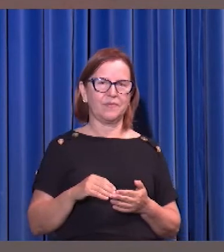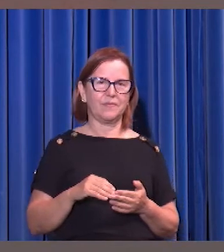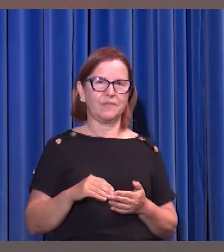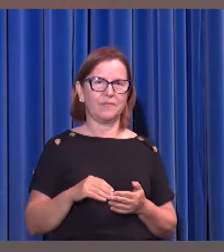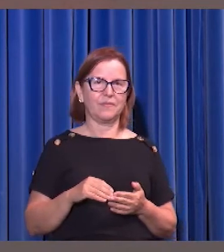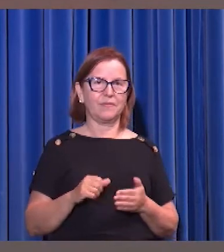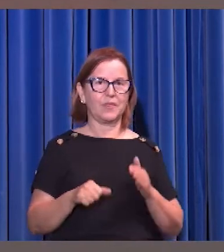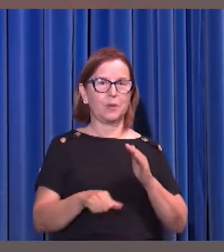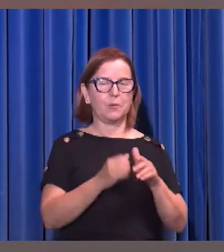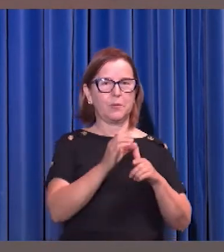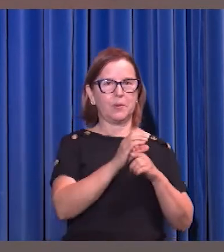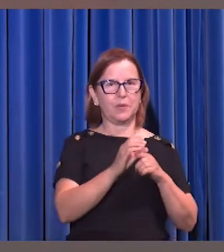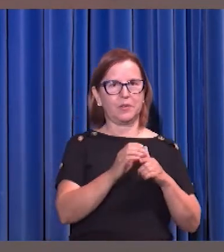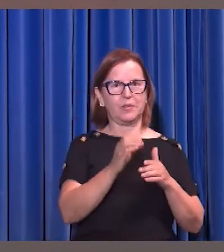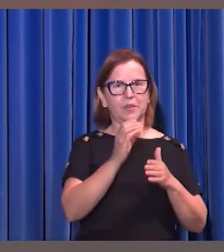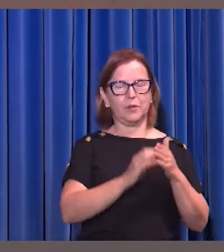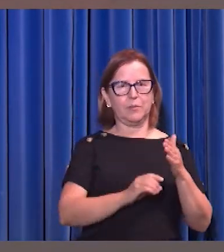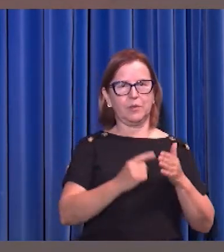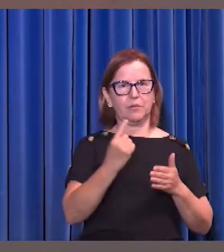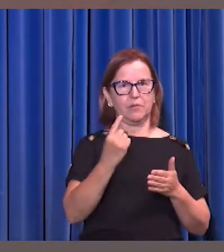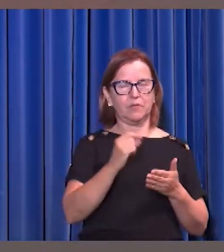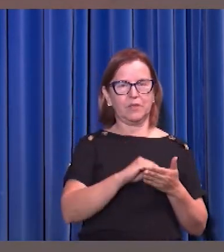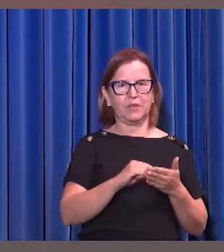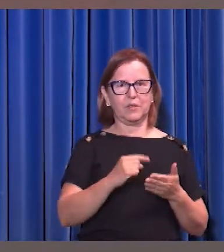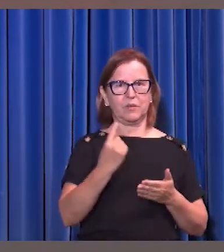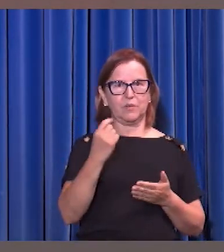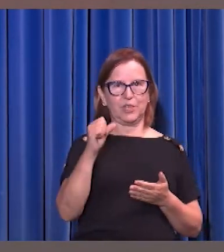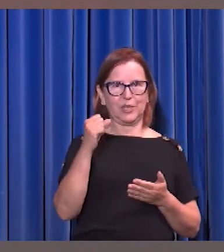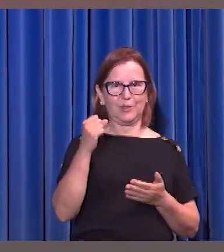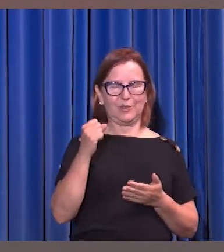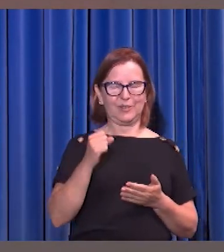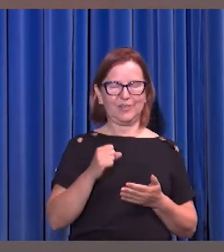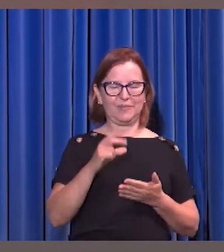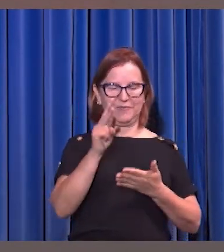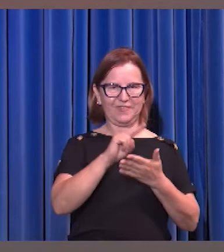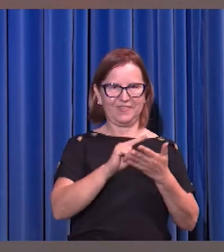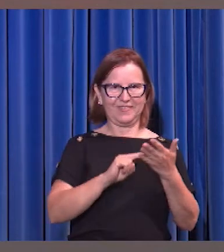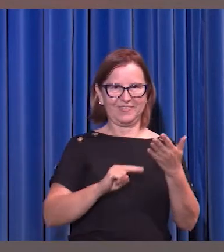1 Coríntios 1,18. Vamos ler?